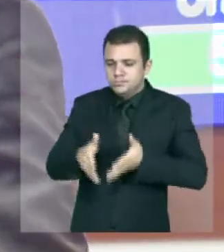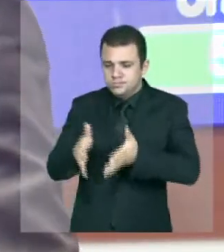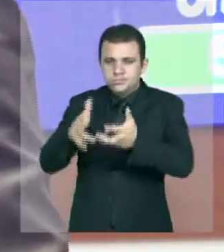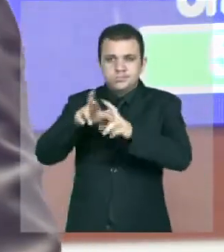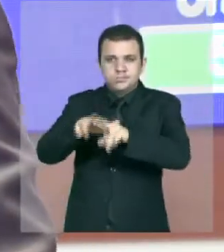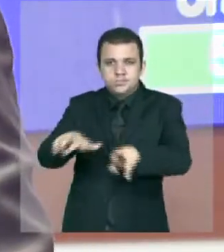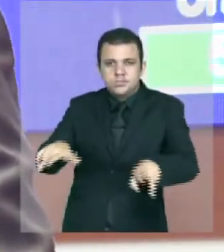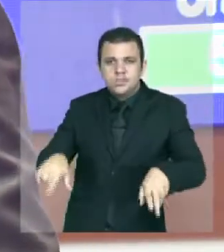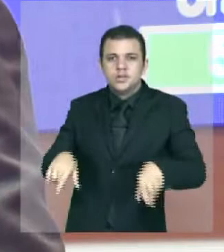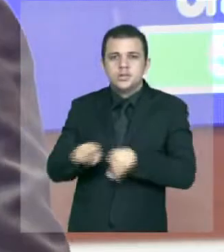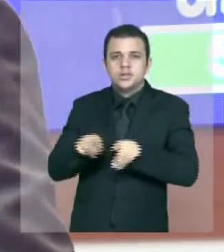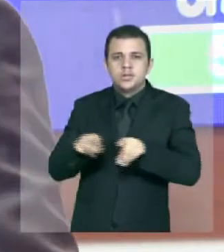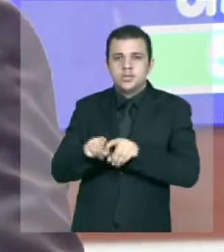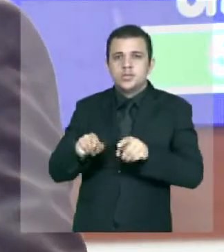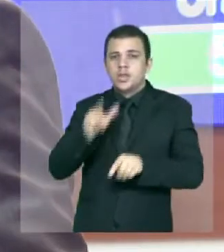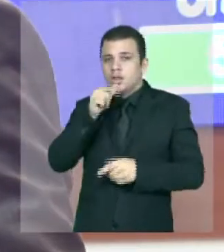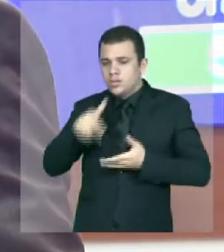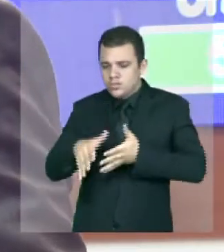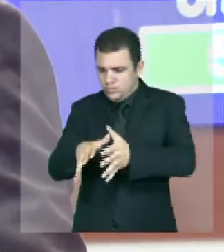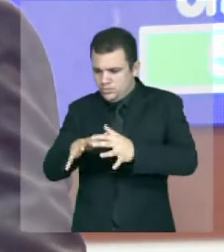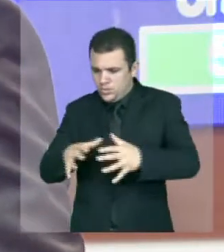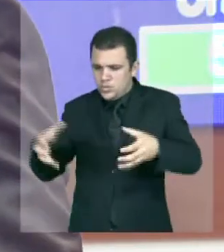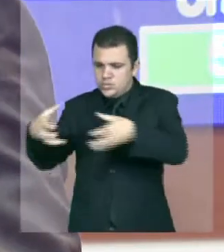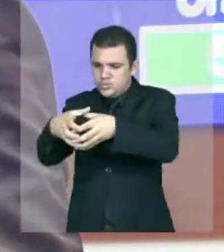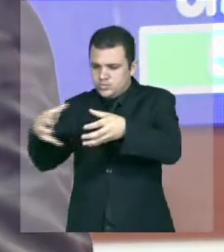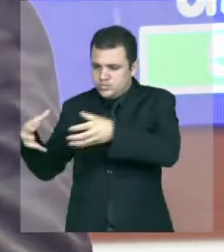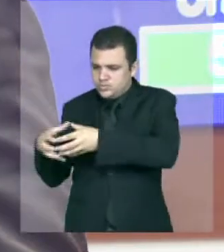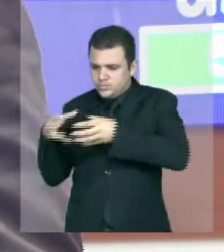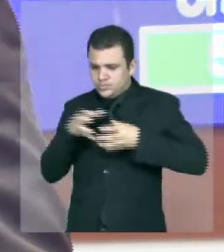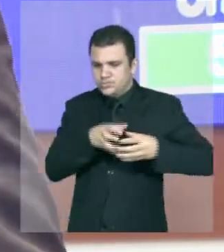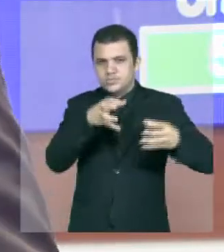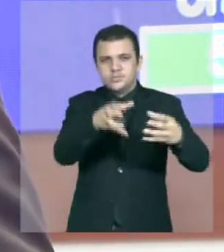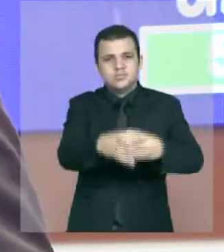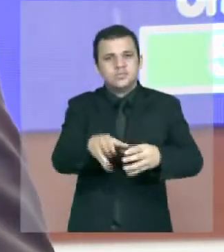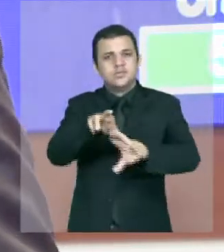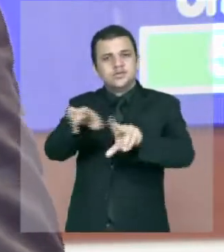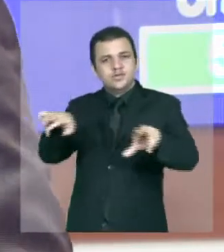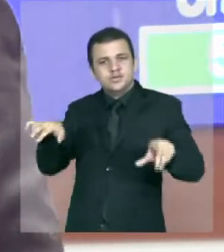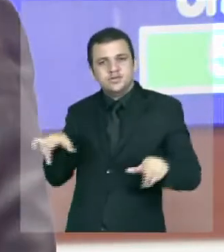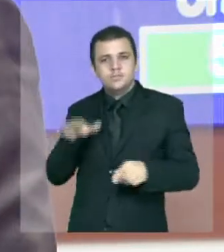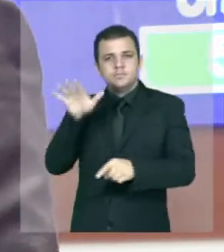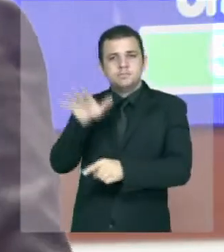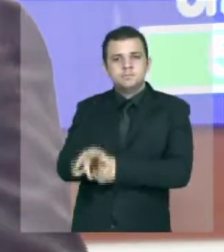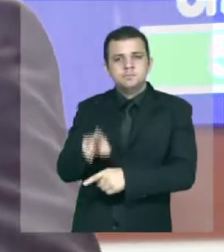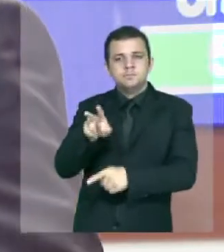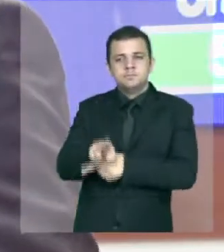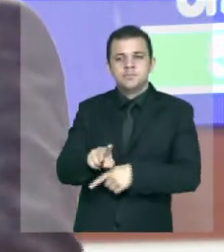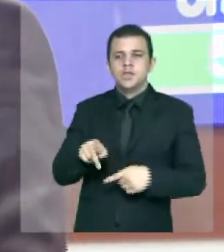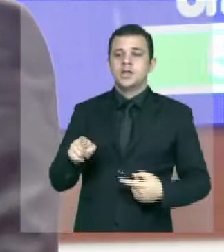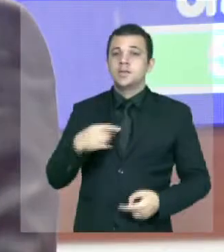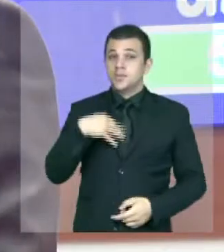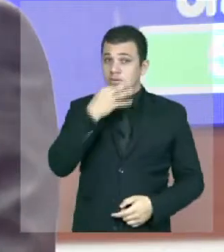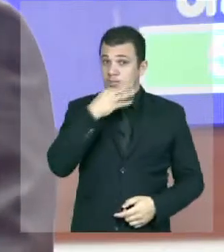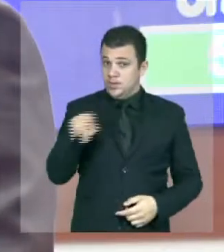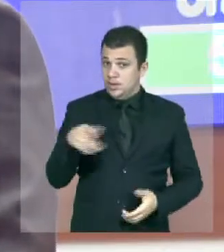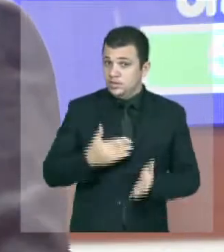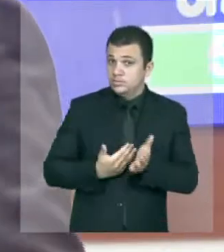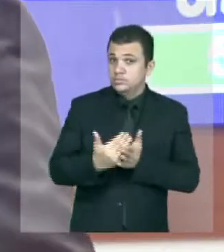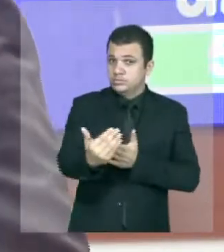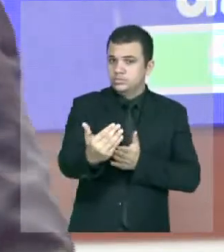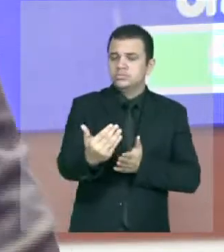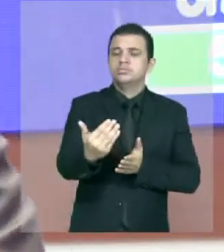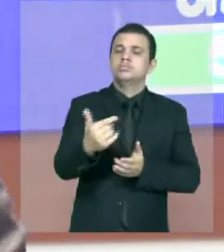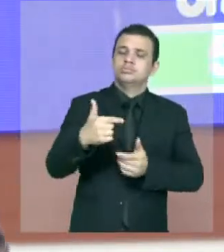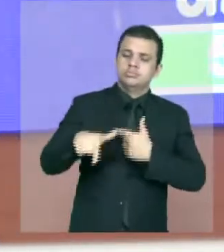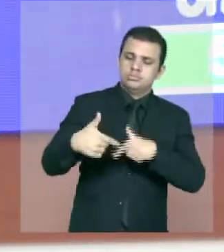as nossas bacias hidrográficas do estado do Maranhão. E naquele momento, eu acredito que foi o início de uma atividade que eu quero